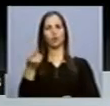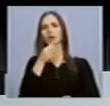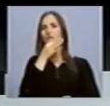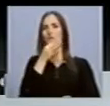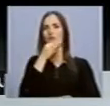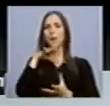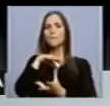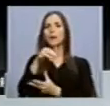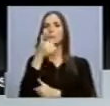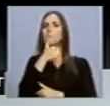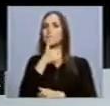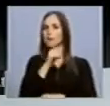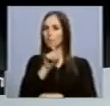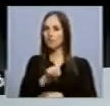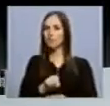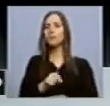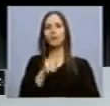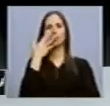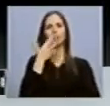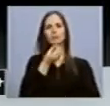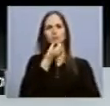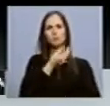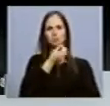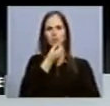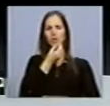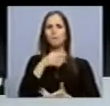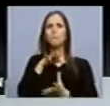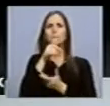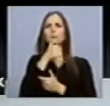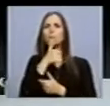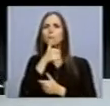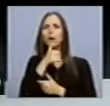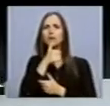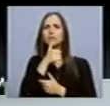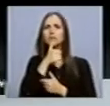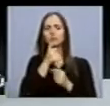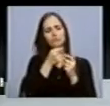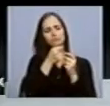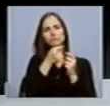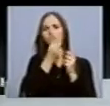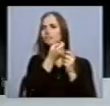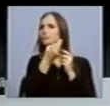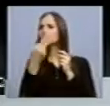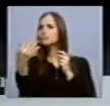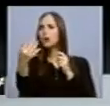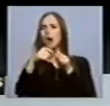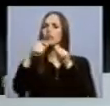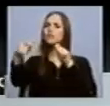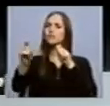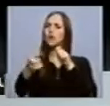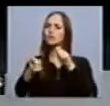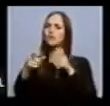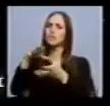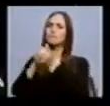Marte e que tenta explicar porque é que Marte está onde está e porque é que também Marte tem a massa que tem. E então, esta